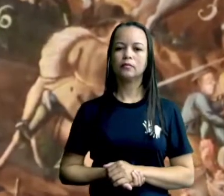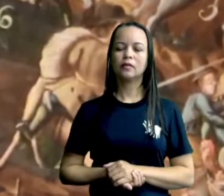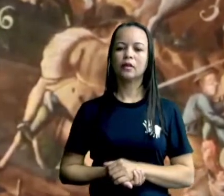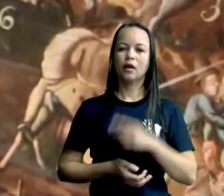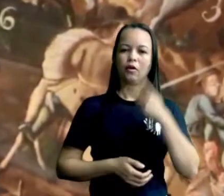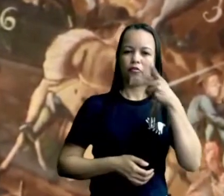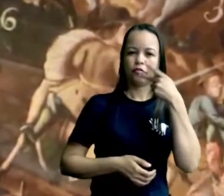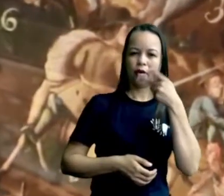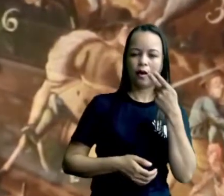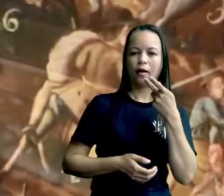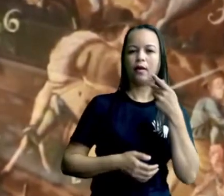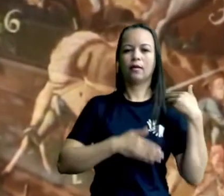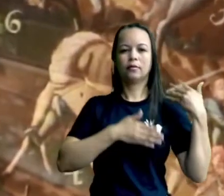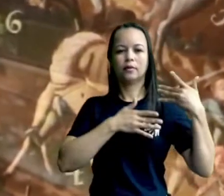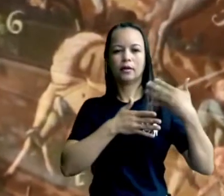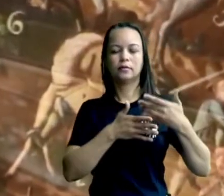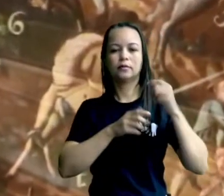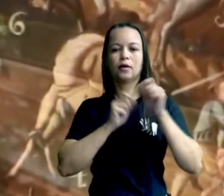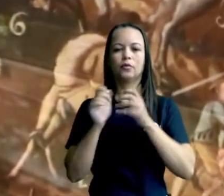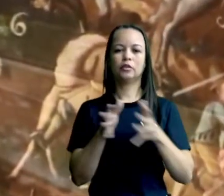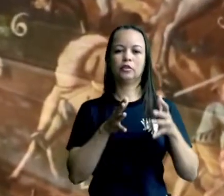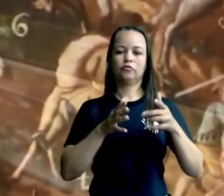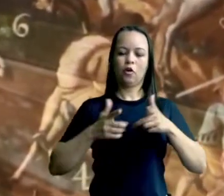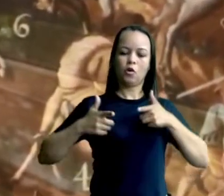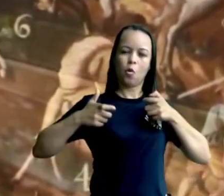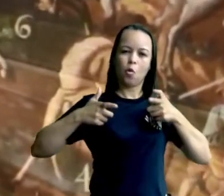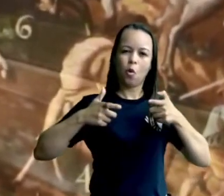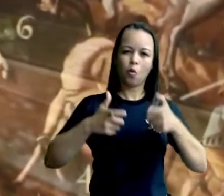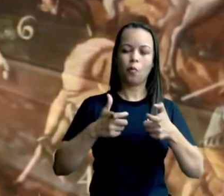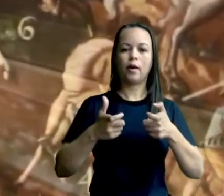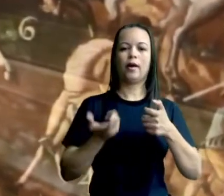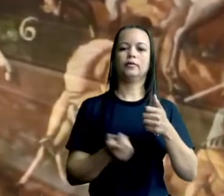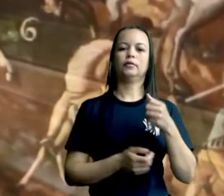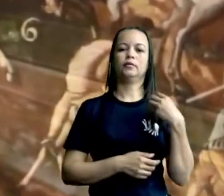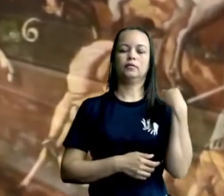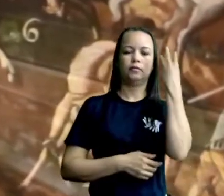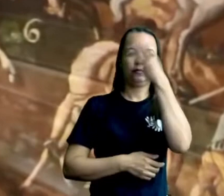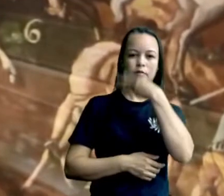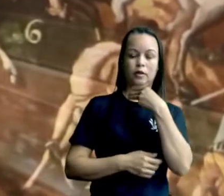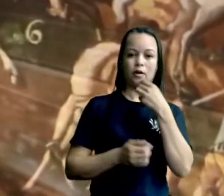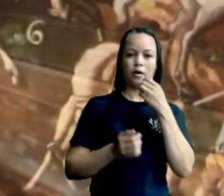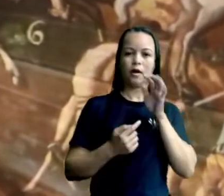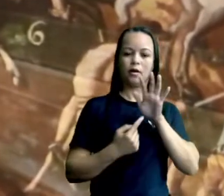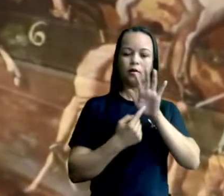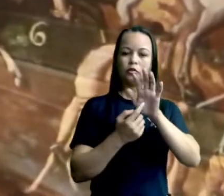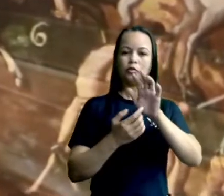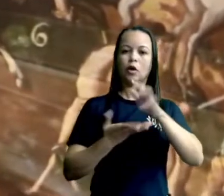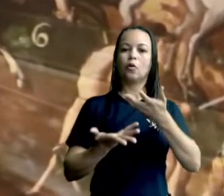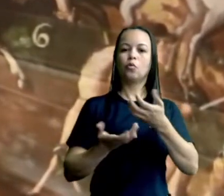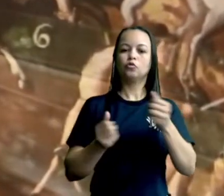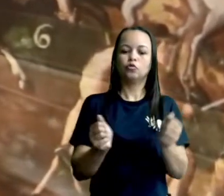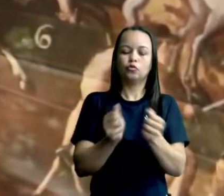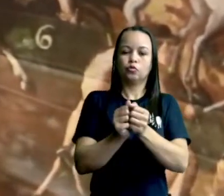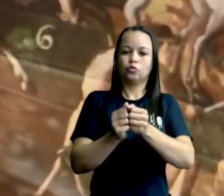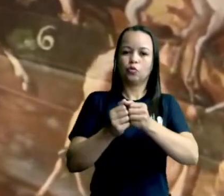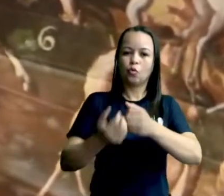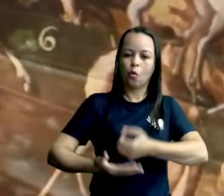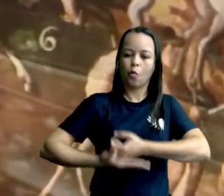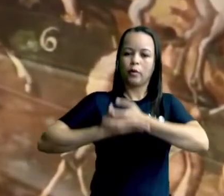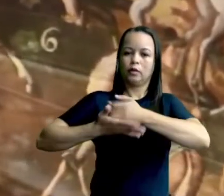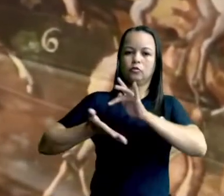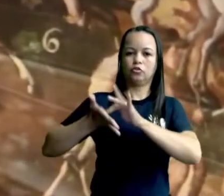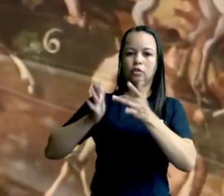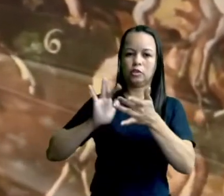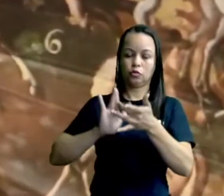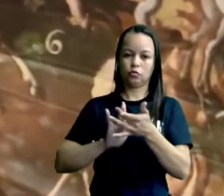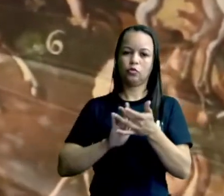Narra a tradição que durante os fortes combates, Nossa Senhora apareceu aos soldados com o menino Jesus no braço, na companhia de